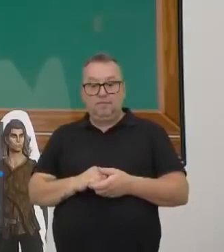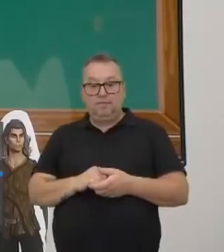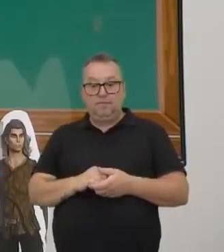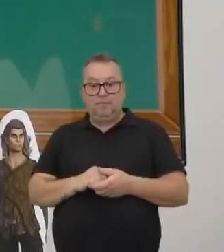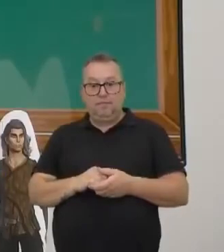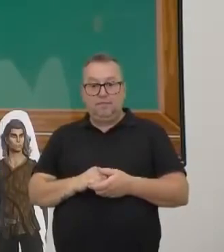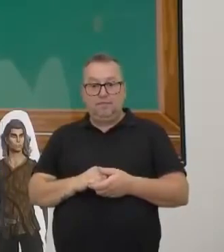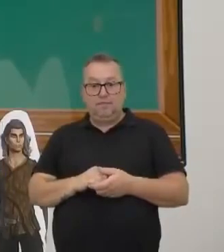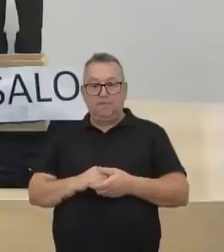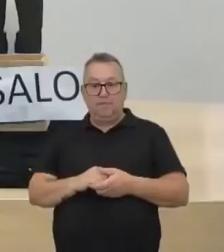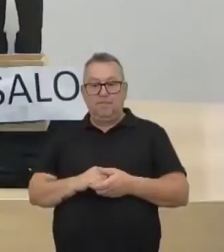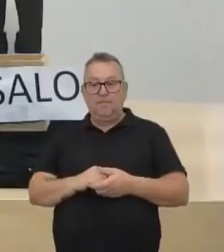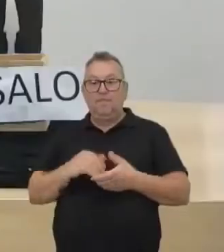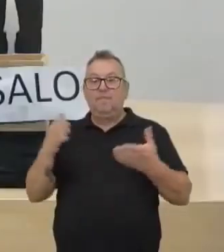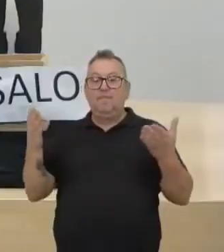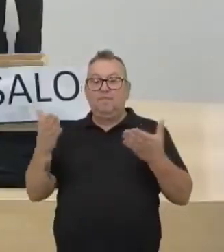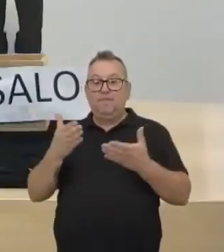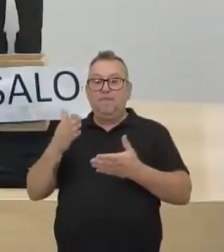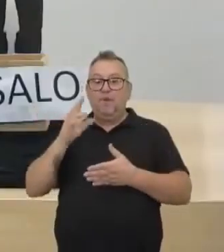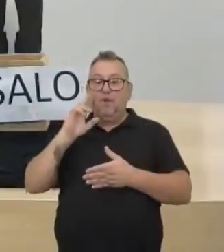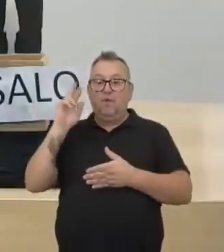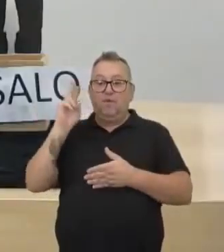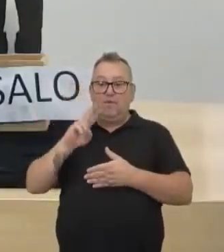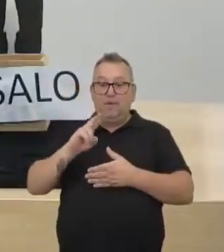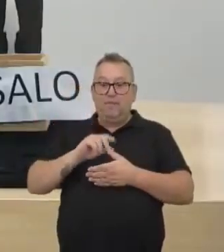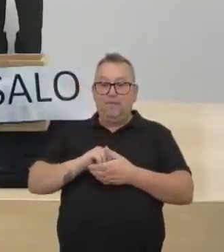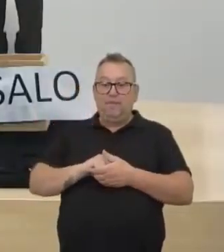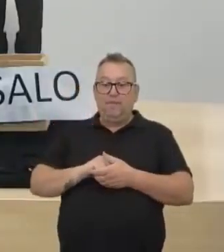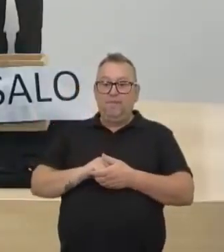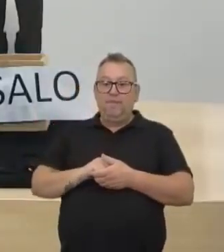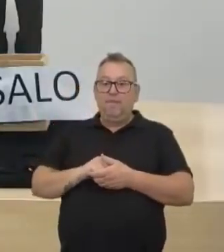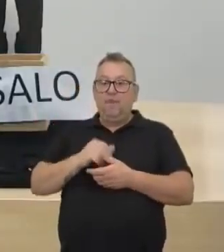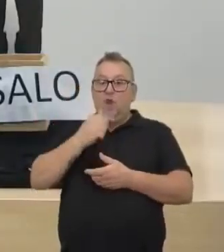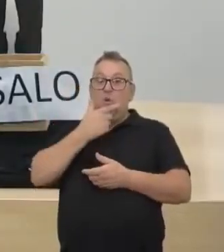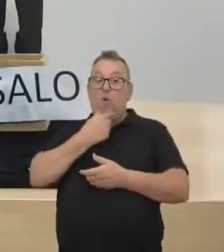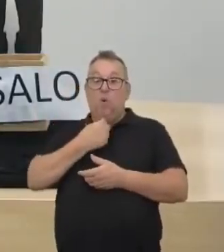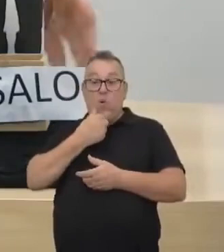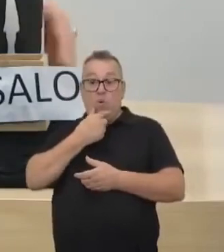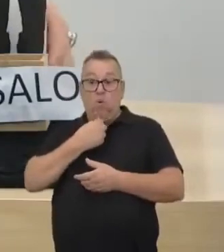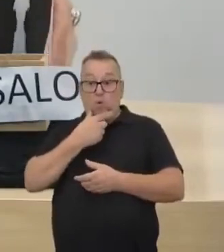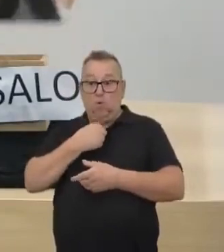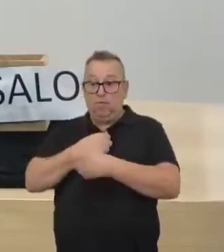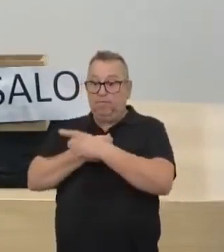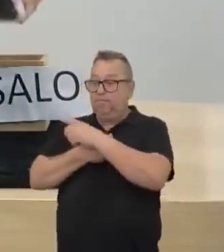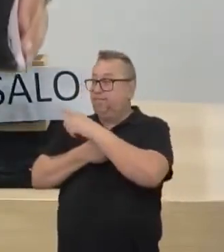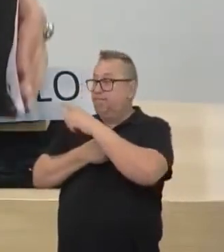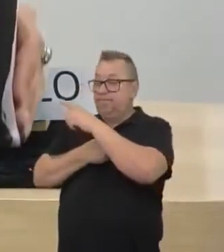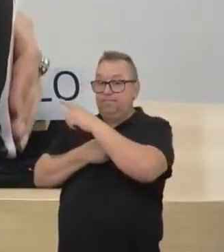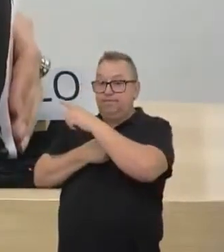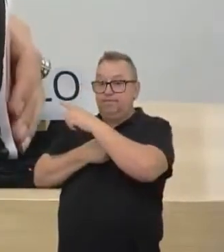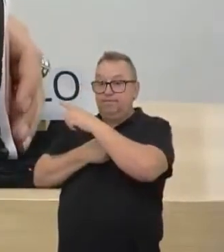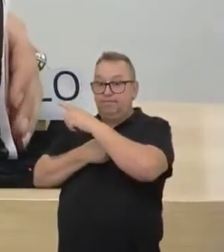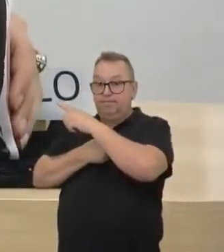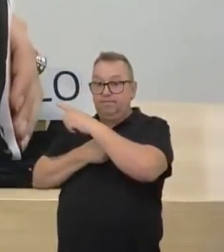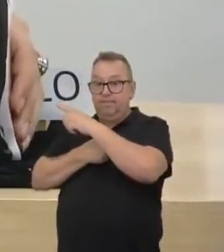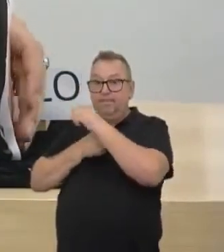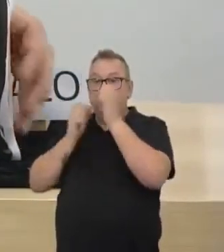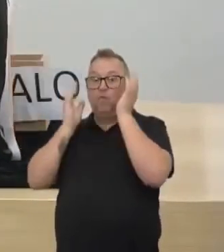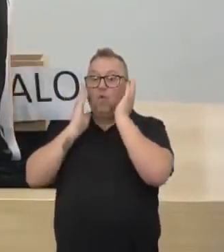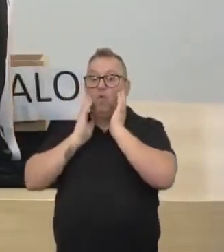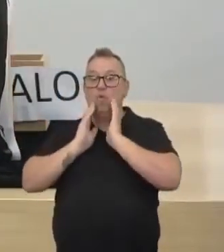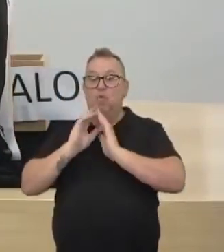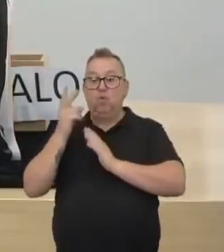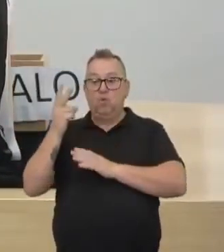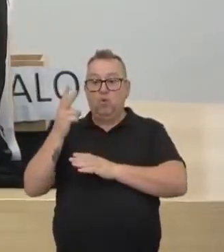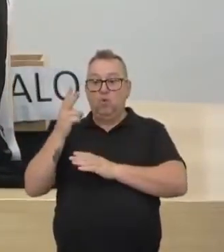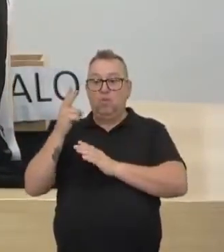Pro está colocando agora uma imagem de um homem, ele é um homem grisalho, com barba, são 2 homens,